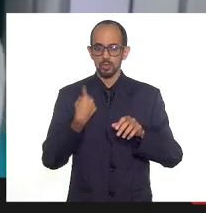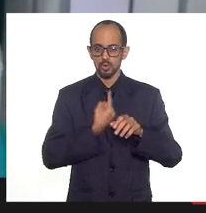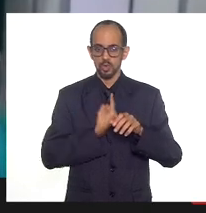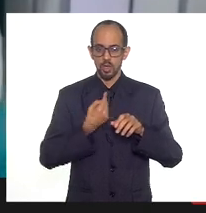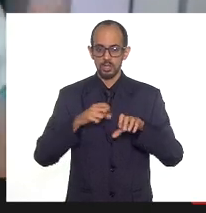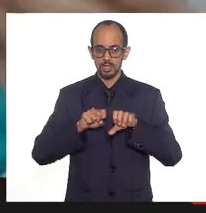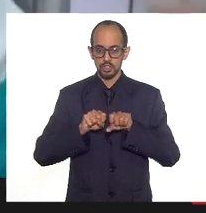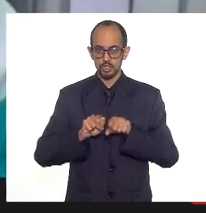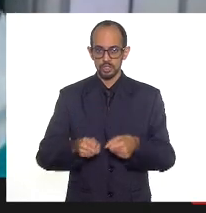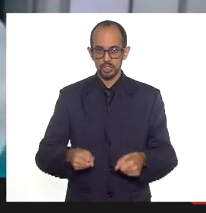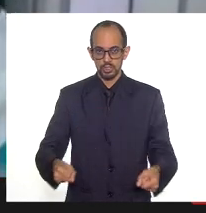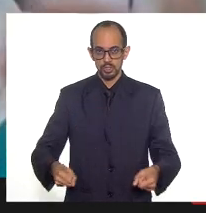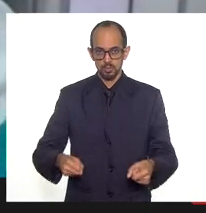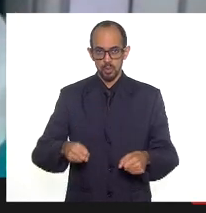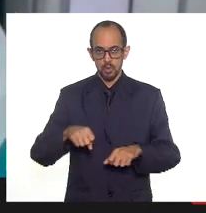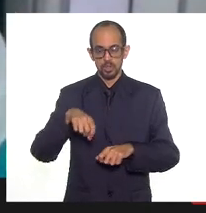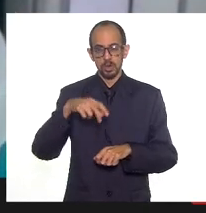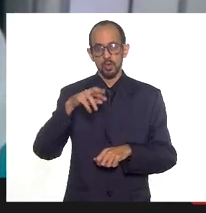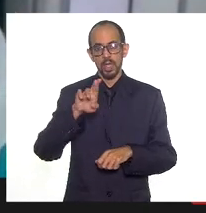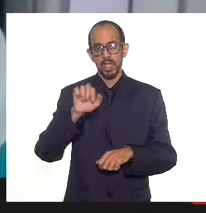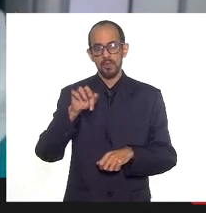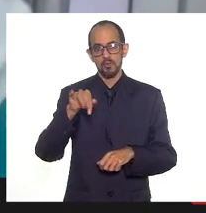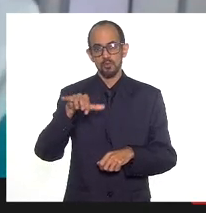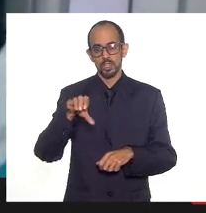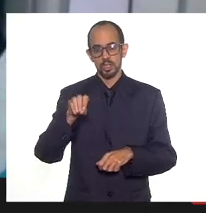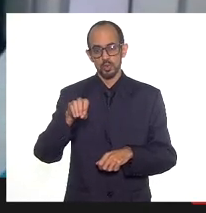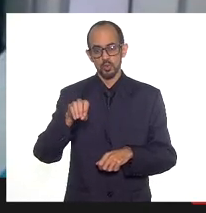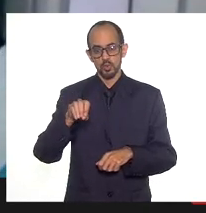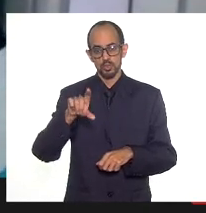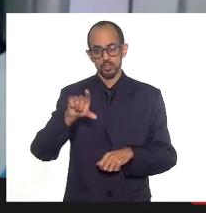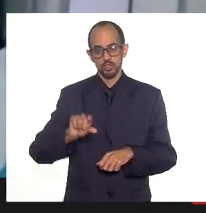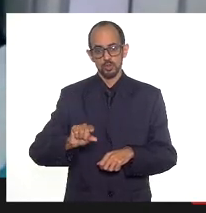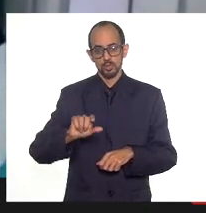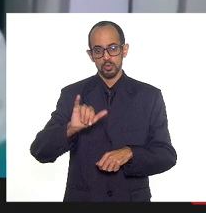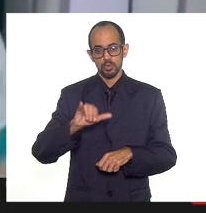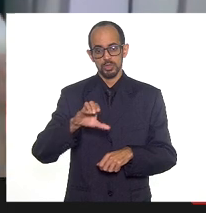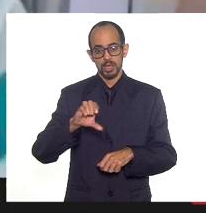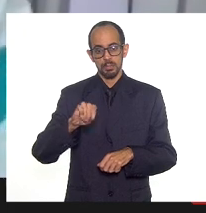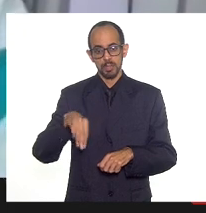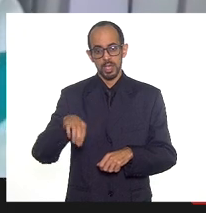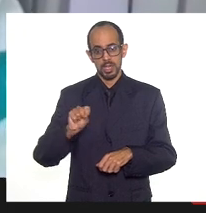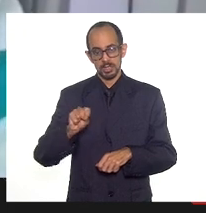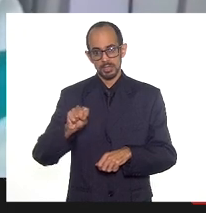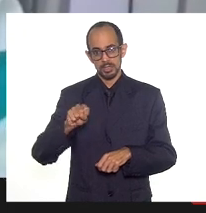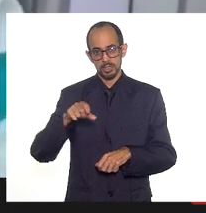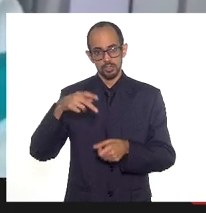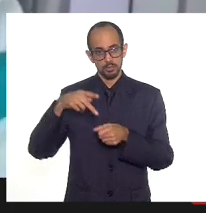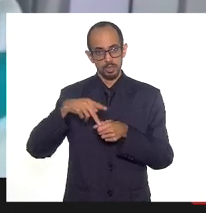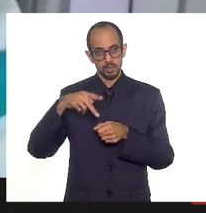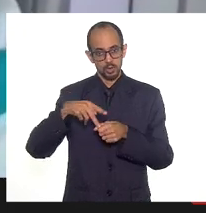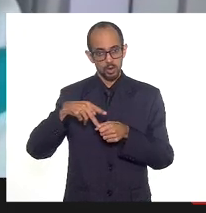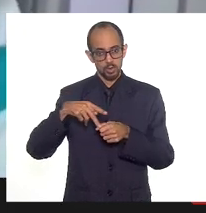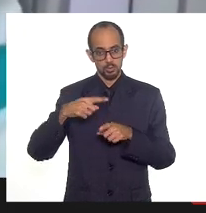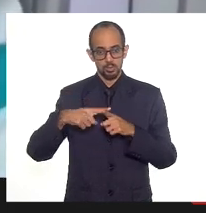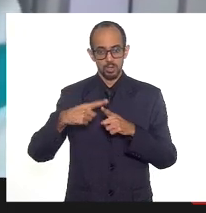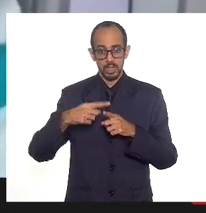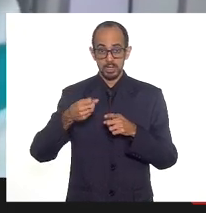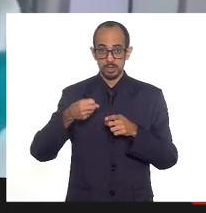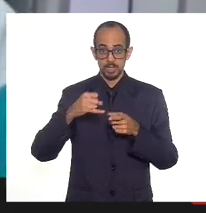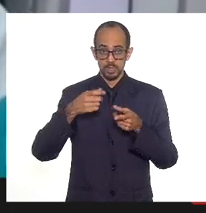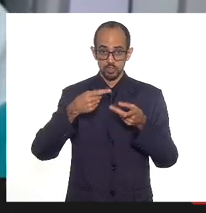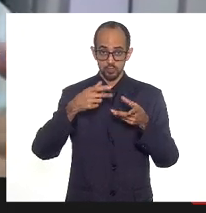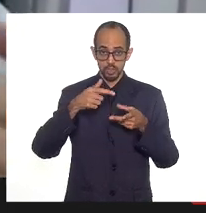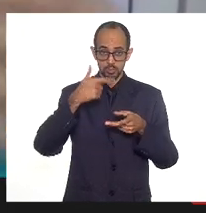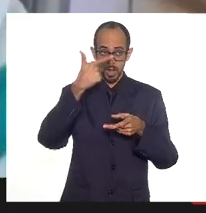refino, menos a gente arrecada ICMS do petróleo no estado do Rio de Janeiro. Porque quando a gente vende para outro estado da federação, sobretudo São